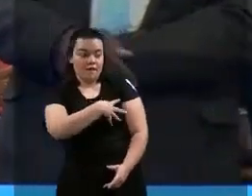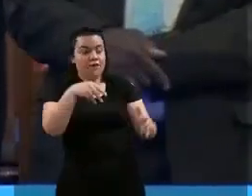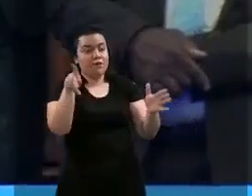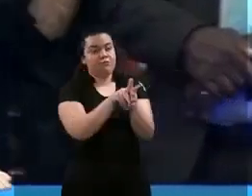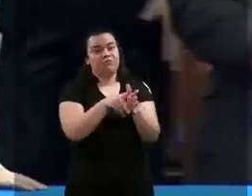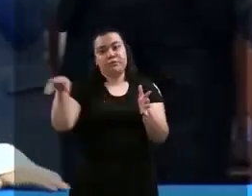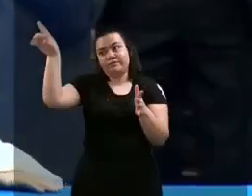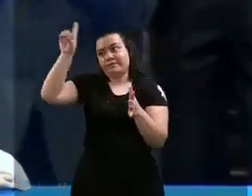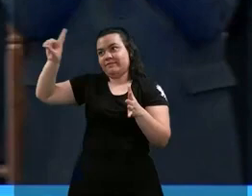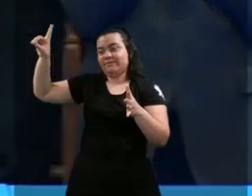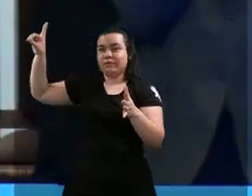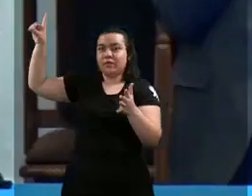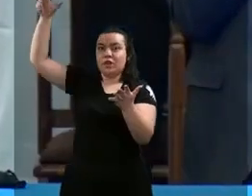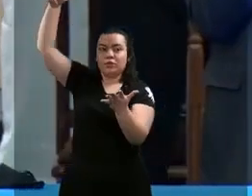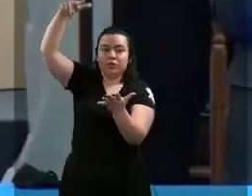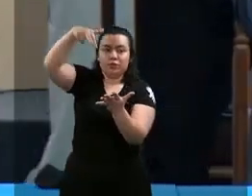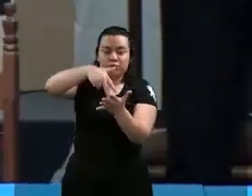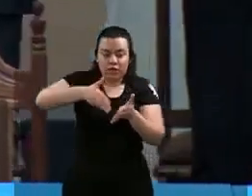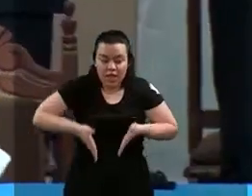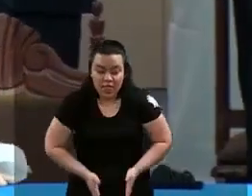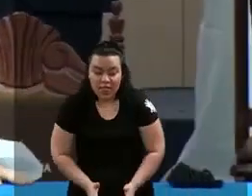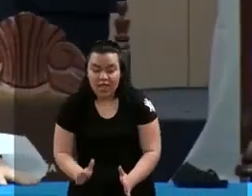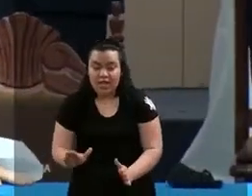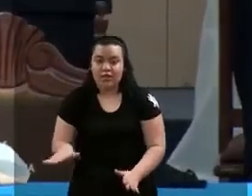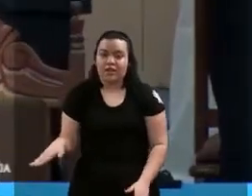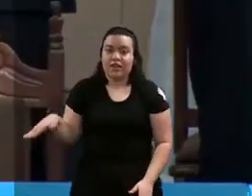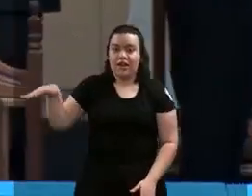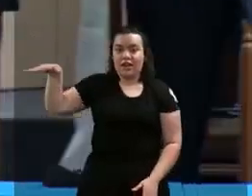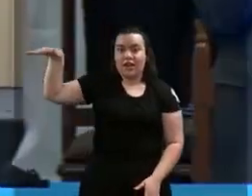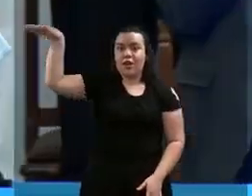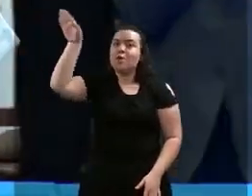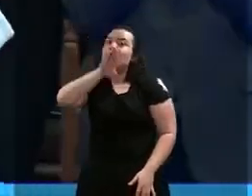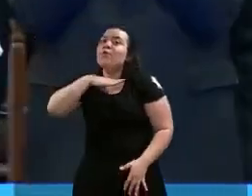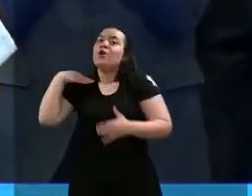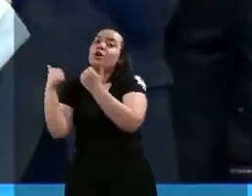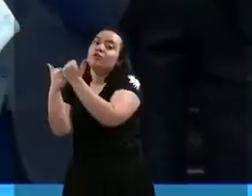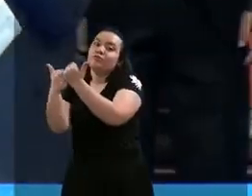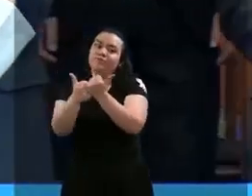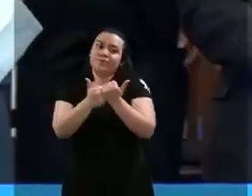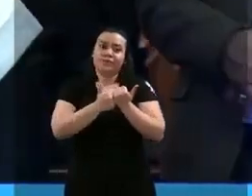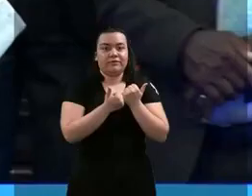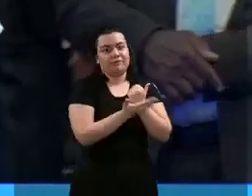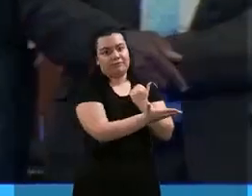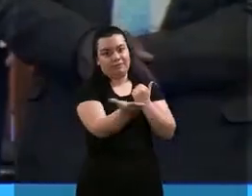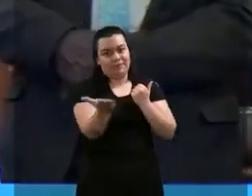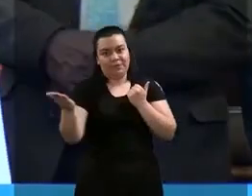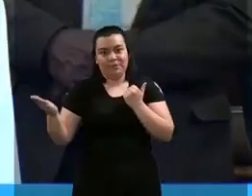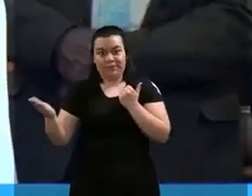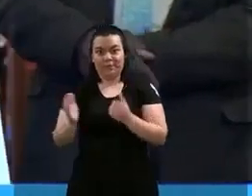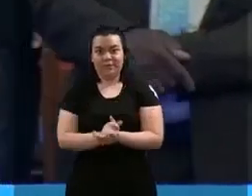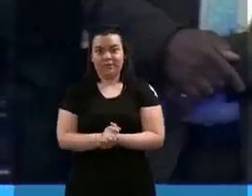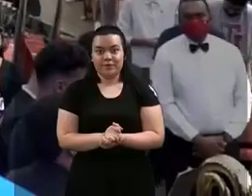7, eu sou o Messias. Em João capítulo 8, eu sou o perdoador.